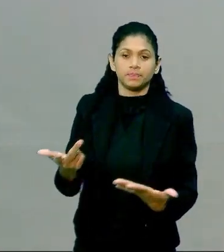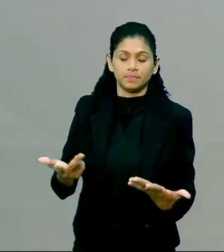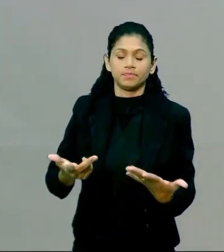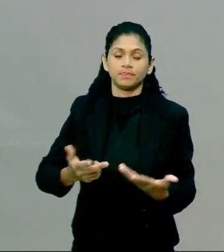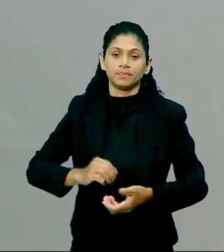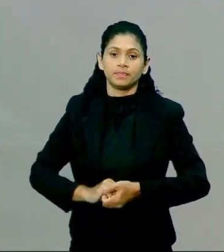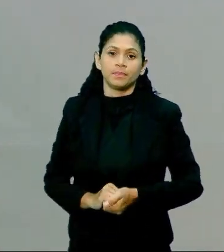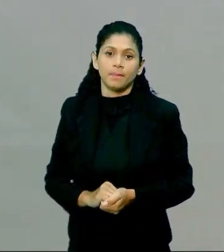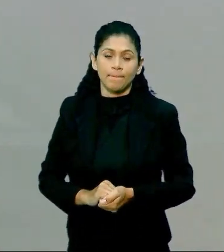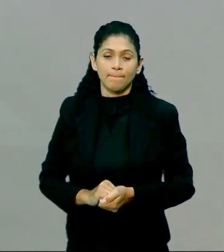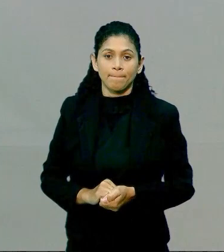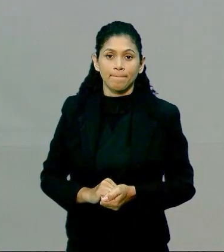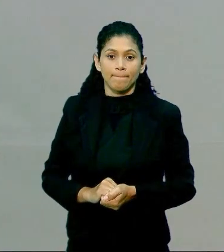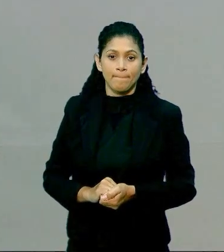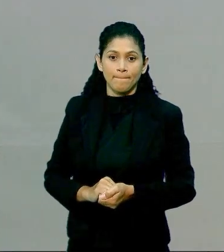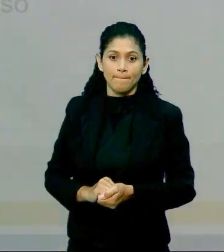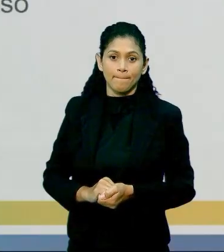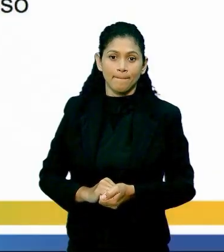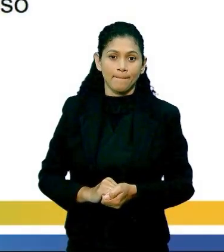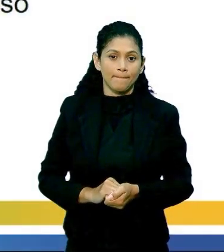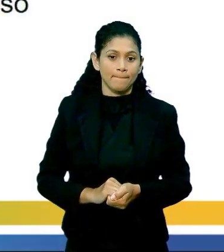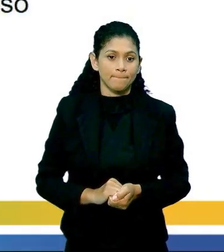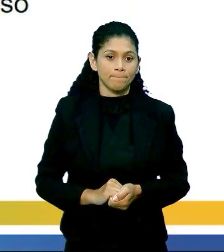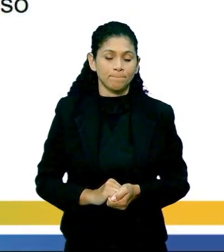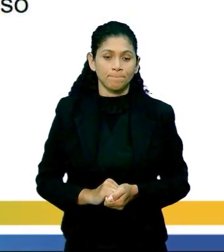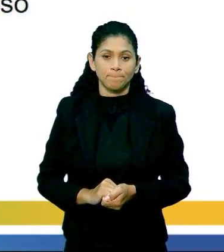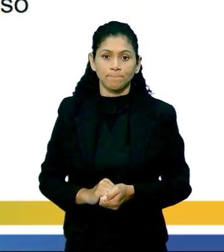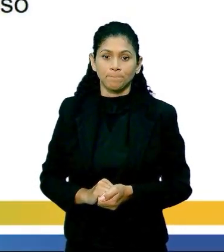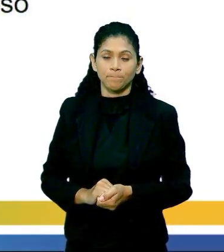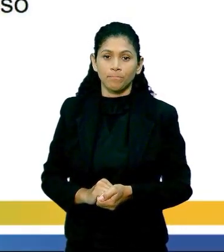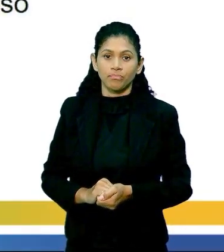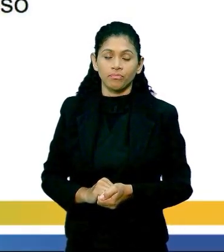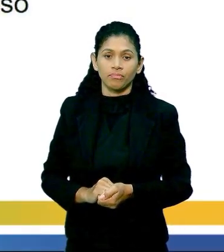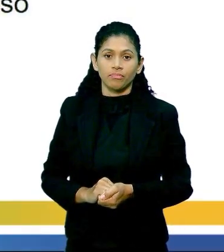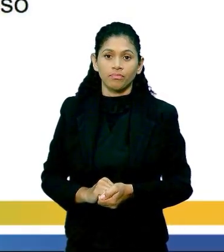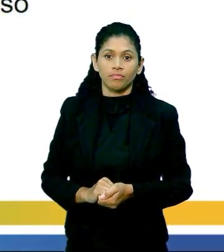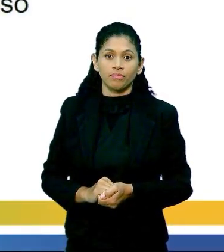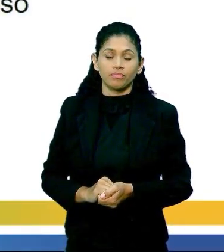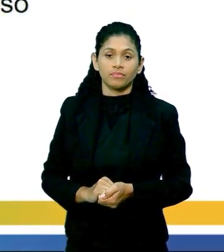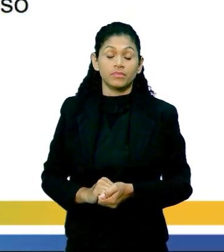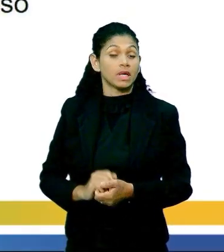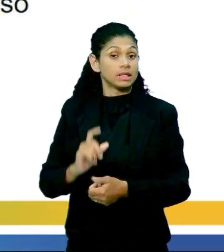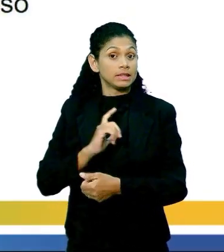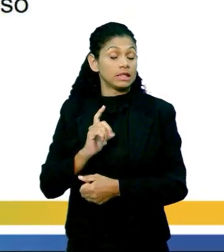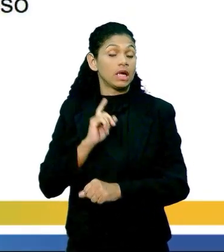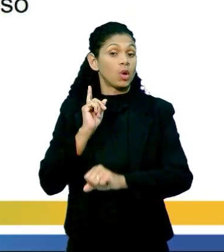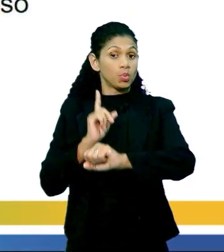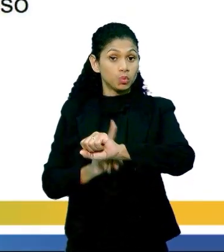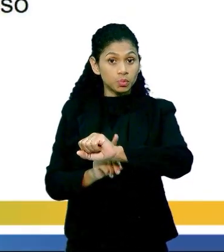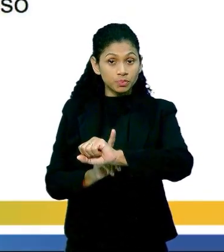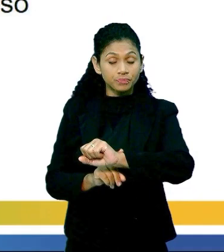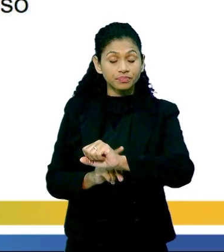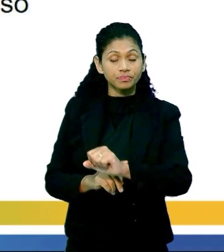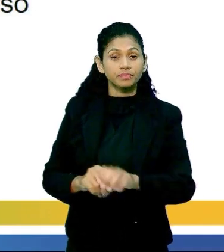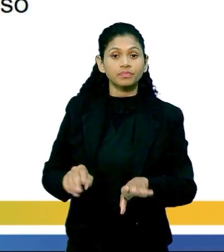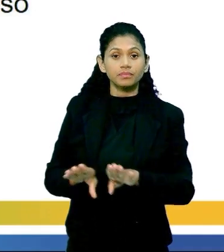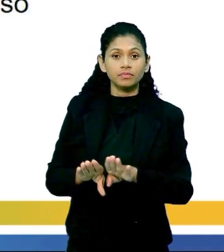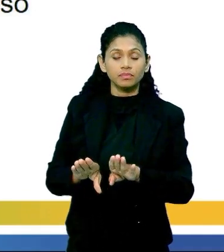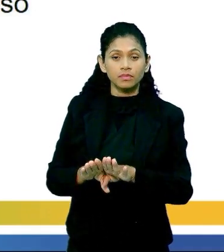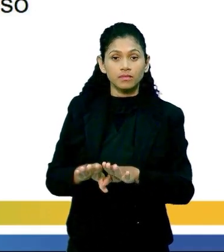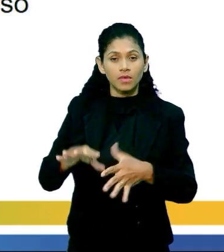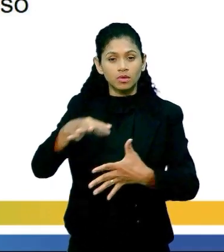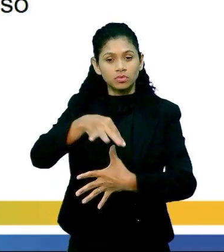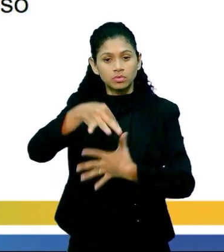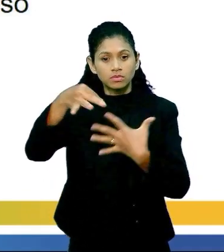essa dinâmica de domínio de espaço, beleza? E assim, também, por fim, temos o tempo, que são os elementos de